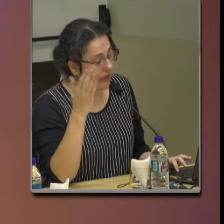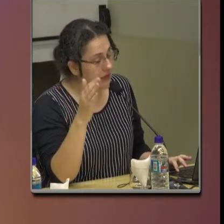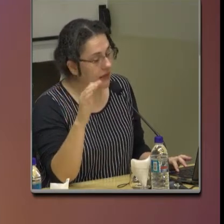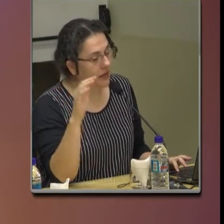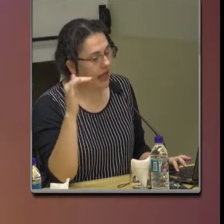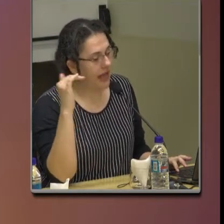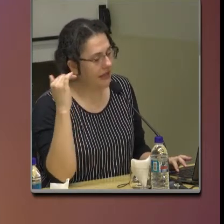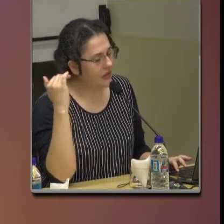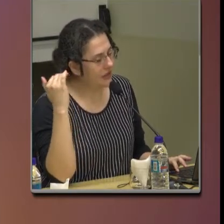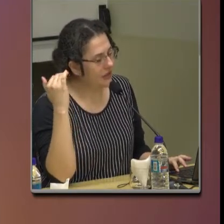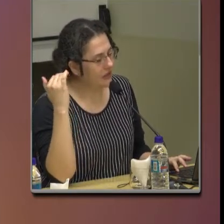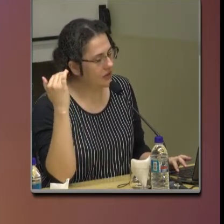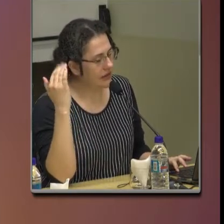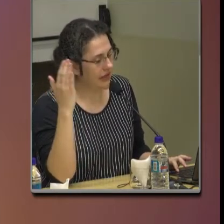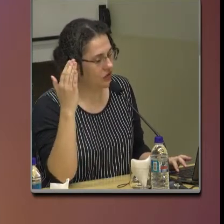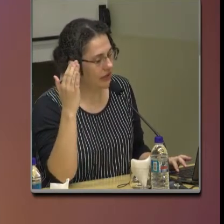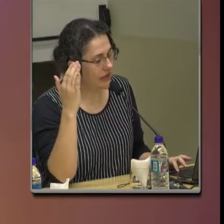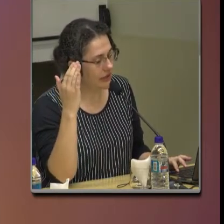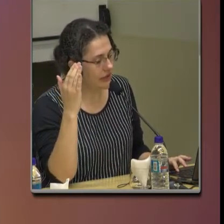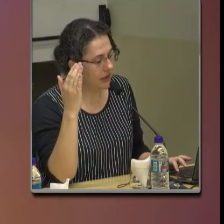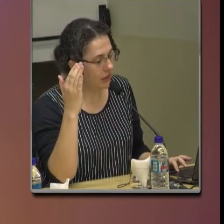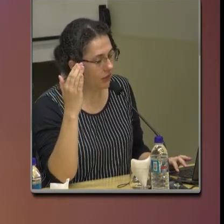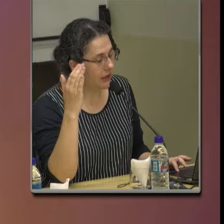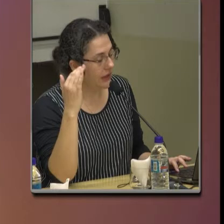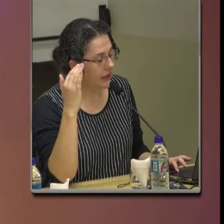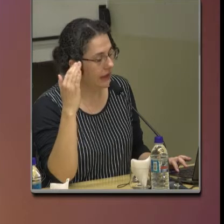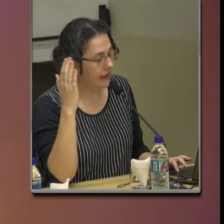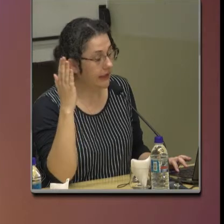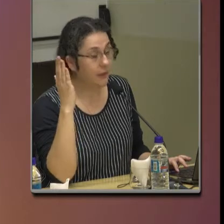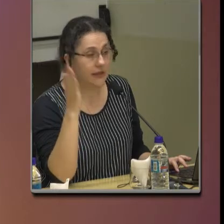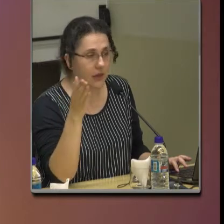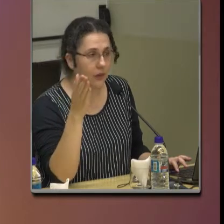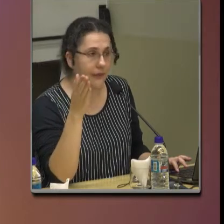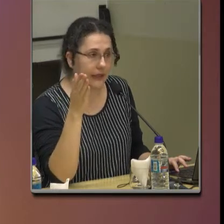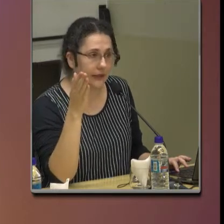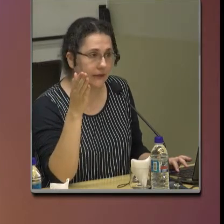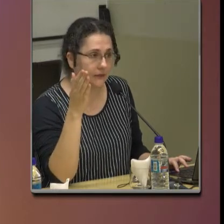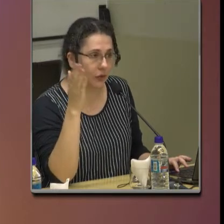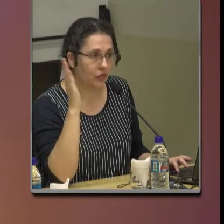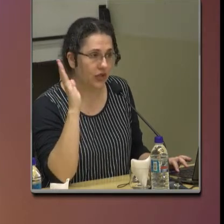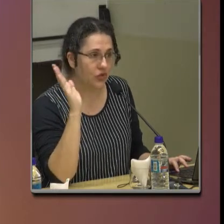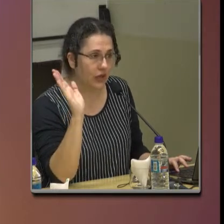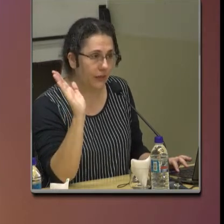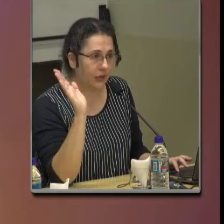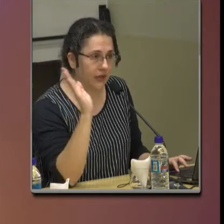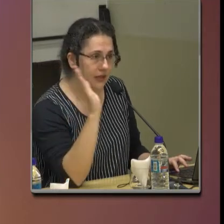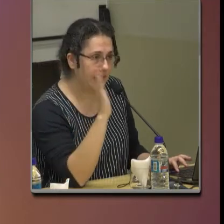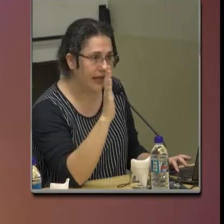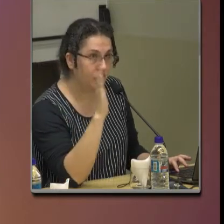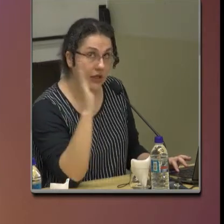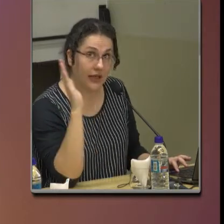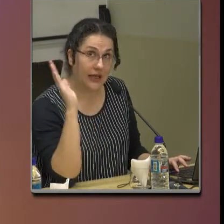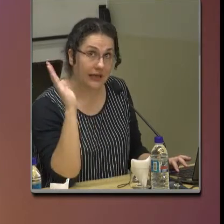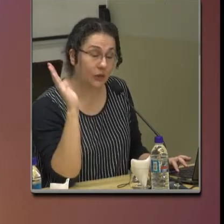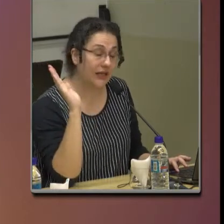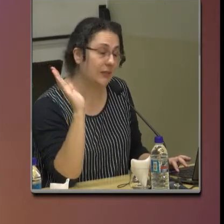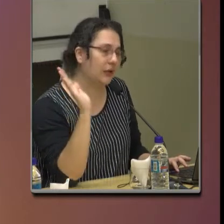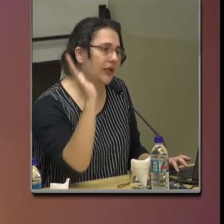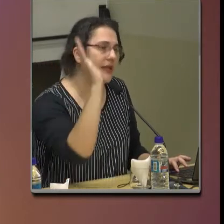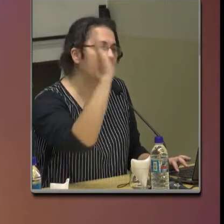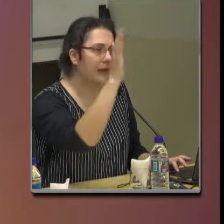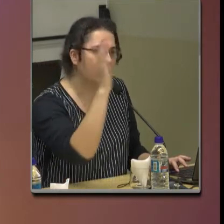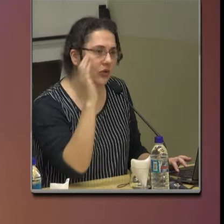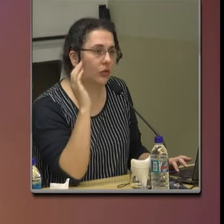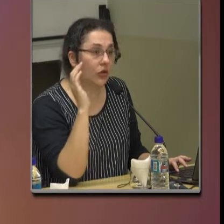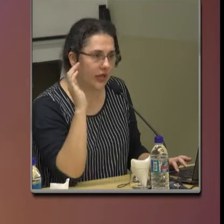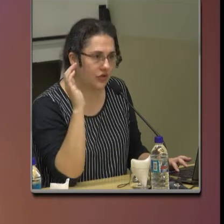especial mista, área de cidade de transição, expansão urbana. Então, o direcionamento da cidade, o crescimento